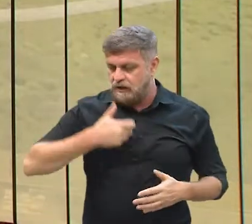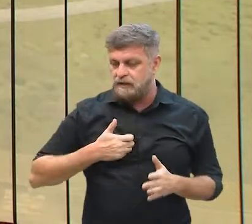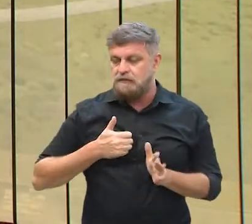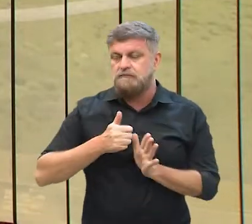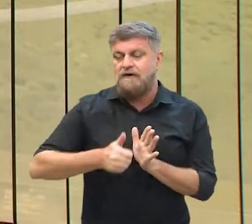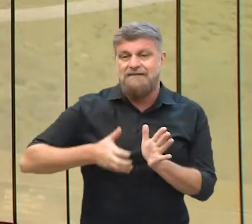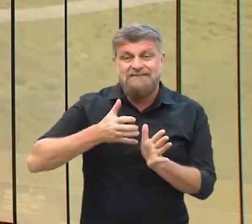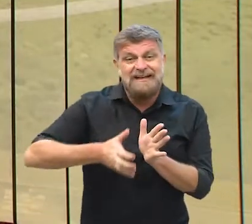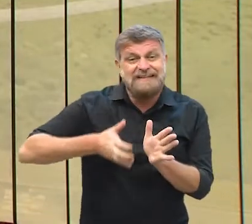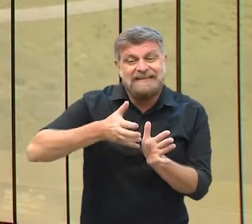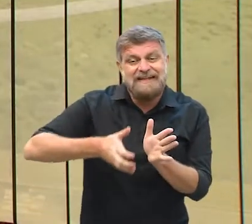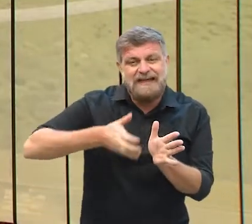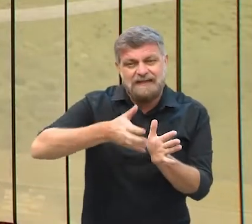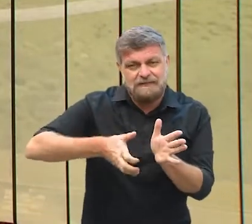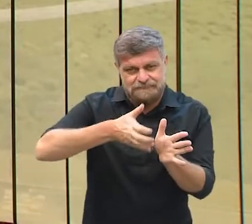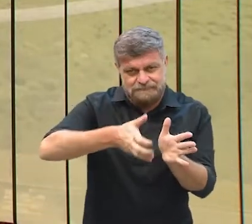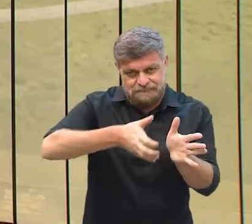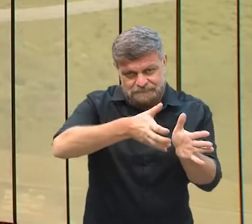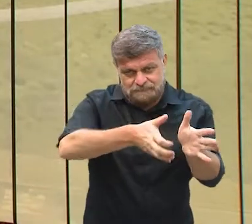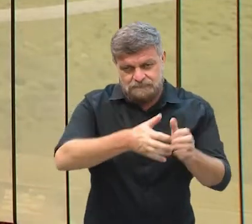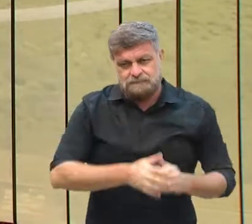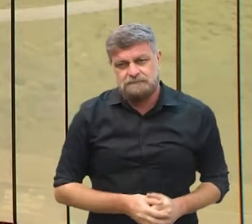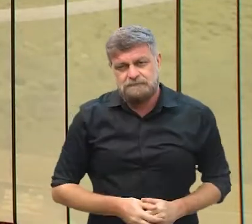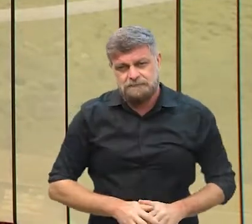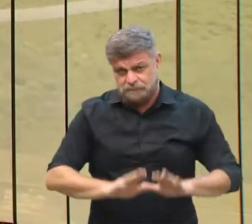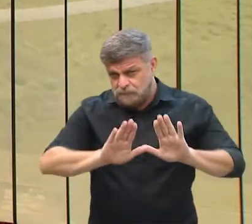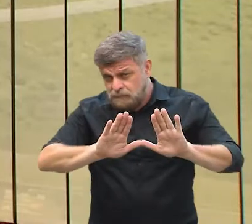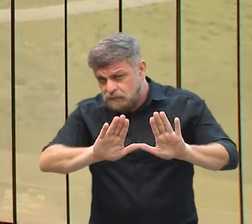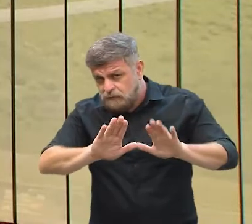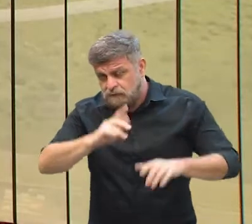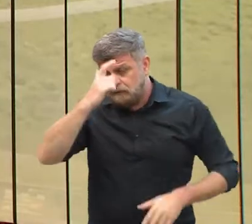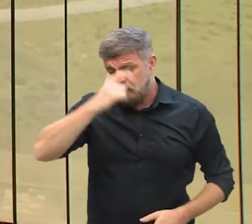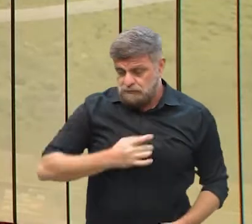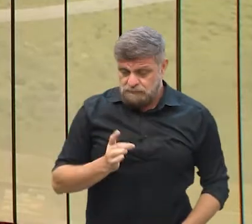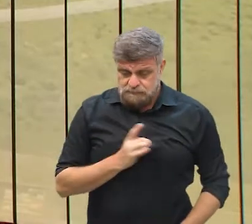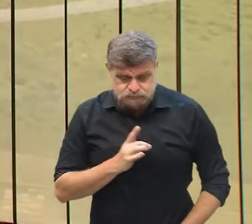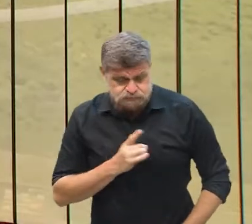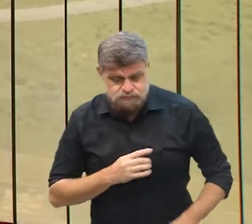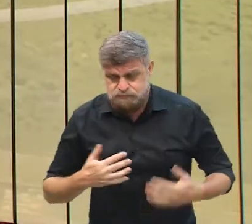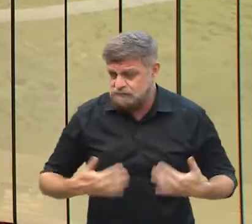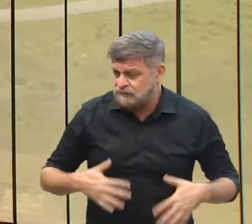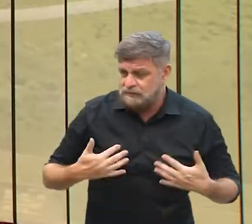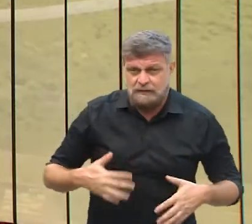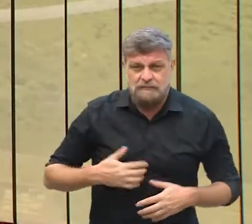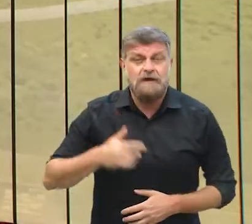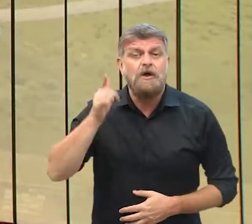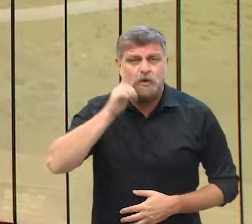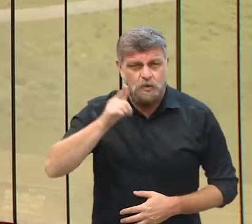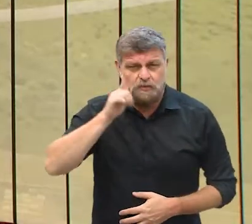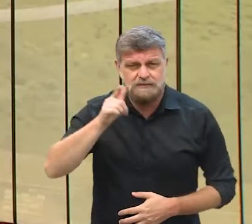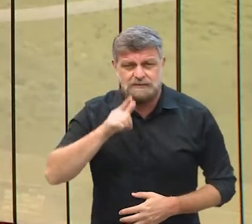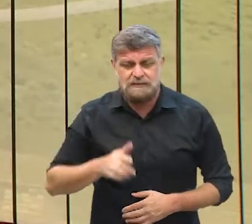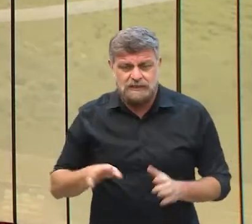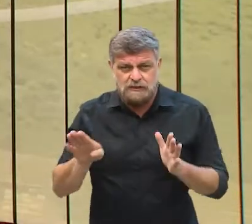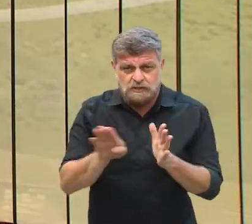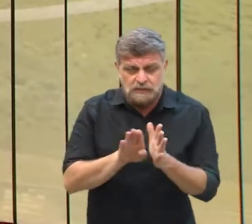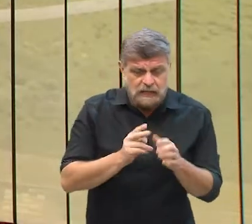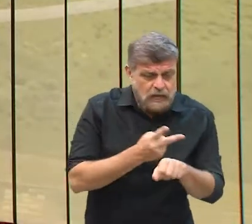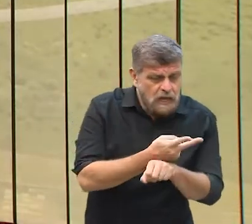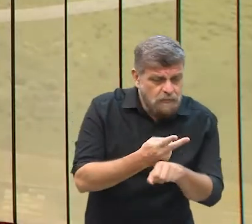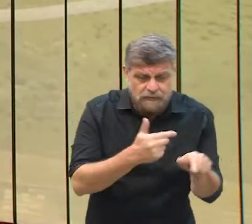então normalmente ele ficava devendo. Aí eu até parei de estudar para ajudar meu pai nessa empreitada, né, porque eu